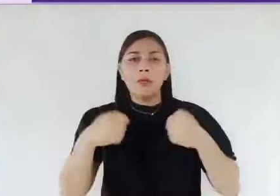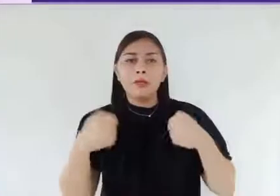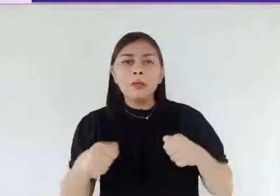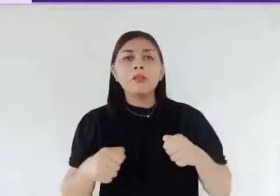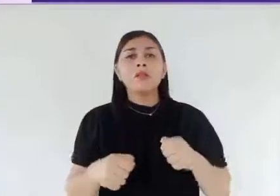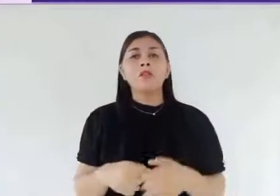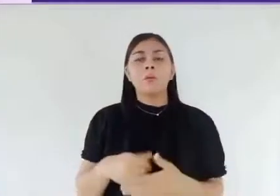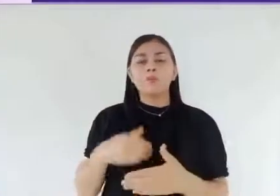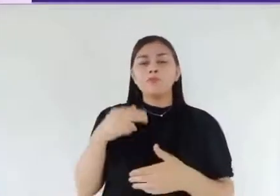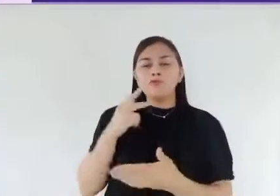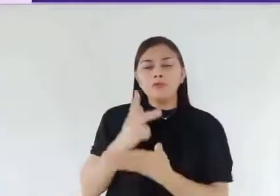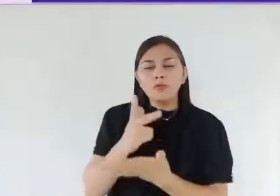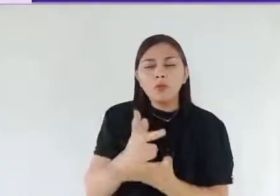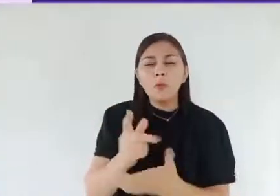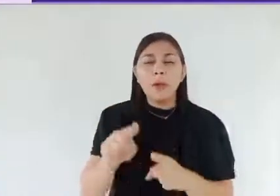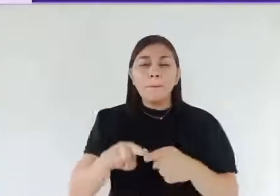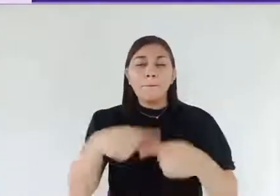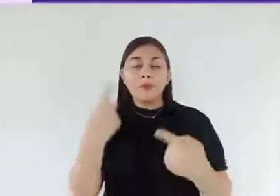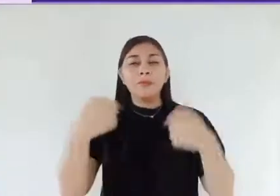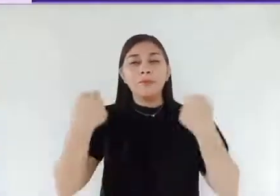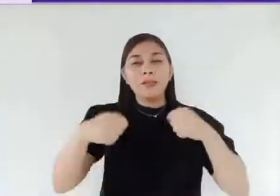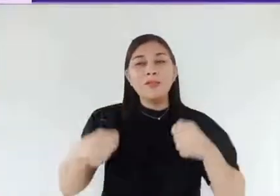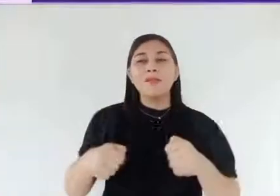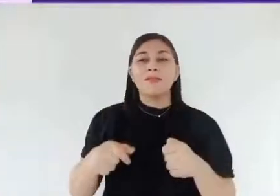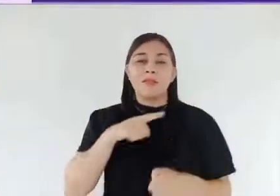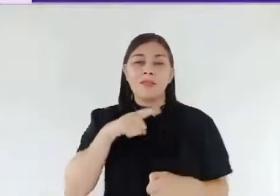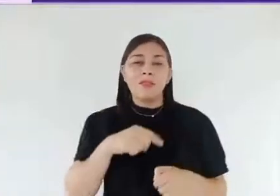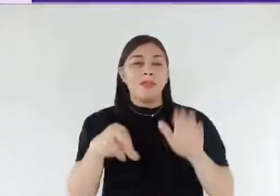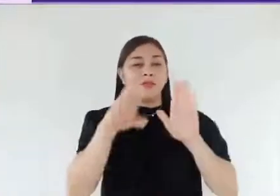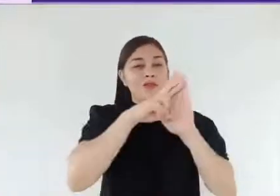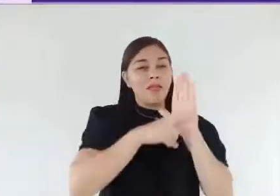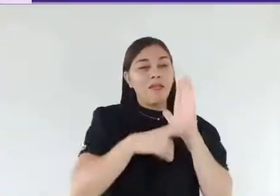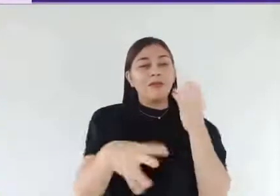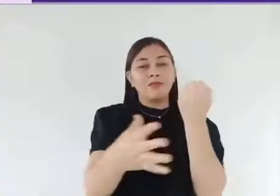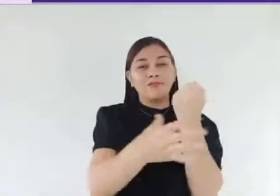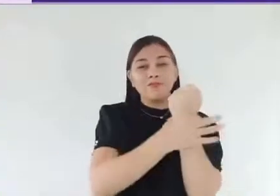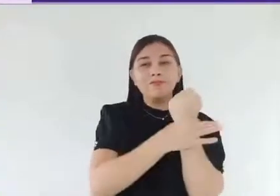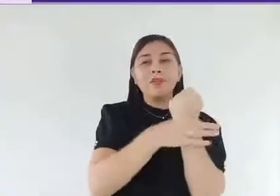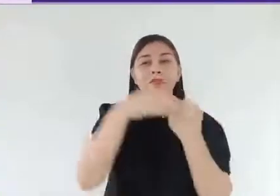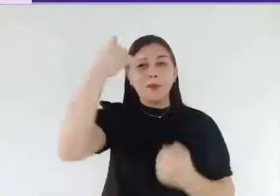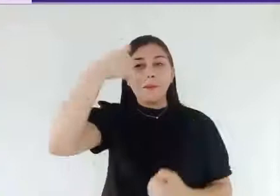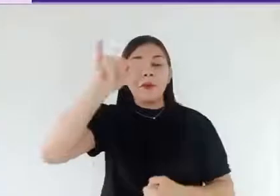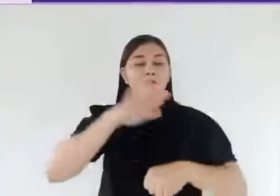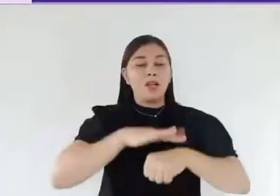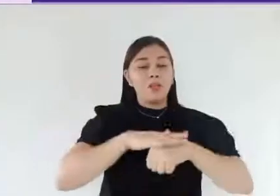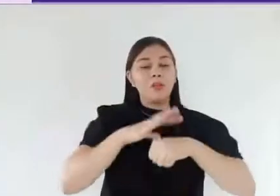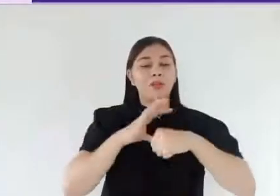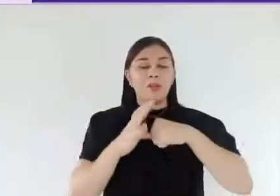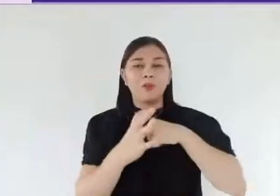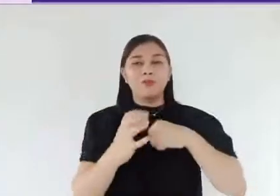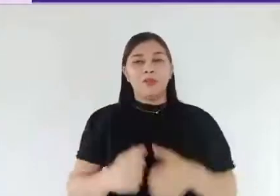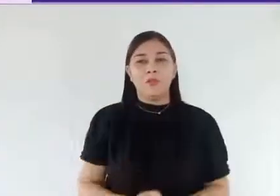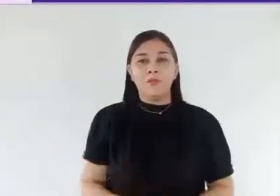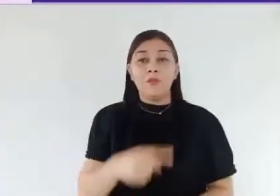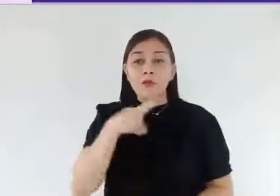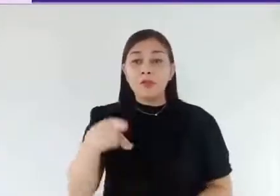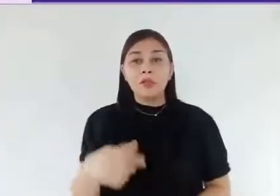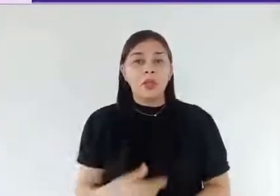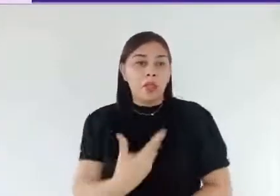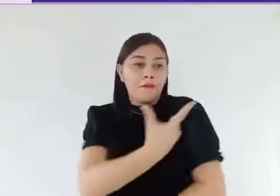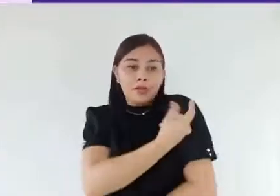vida Mas segue os protocolos de segurança Se você não tomou vacina Cuida de tomar, hein?